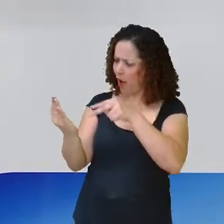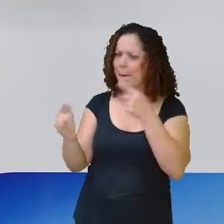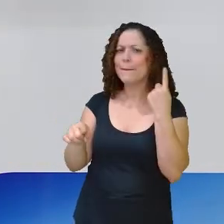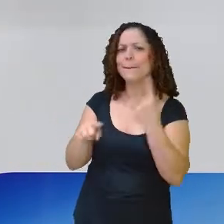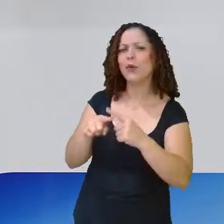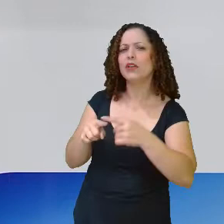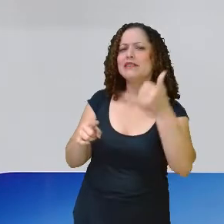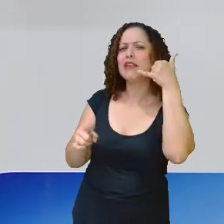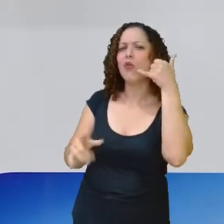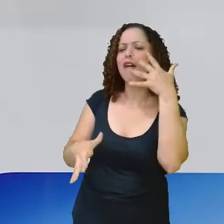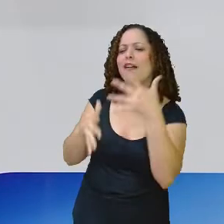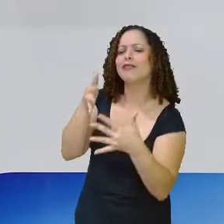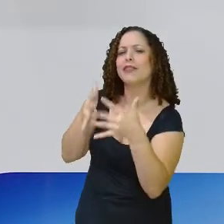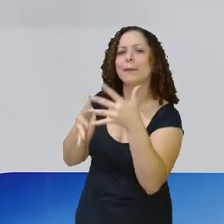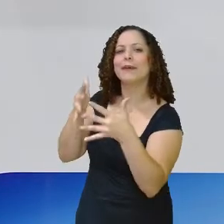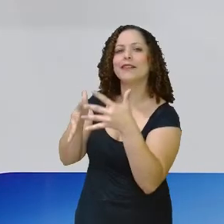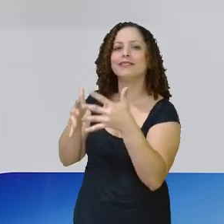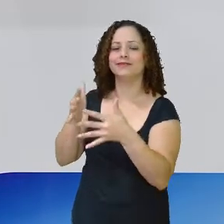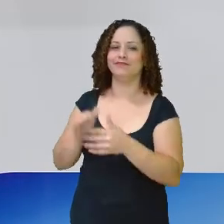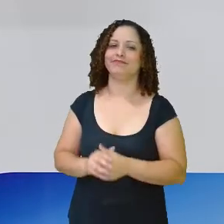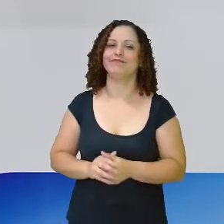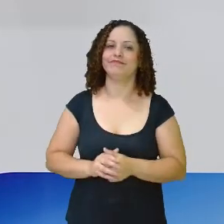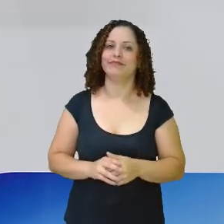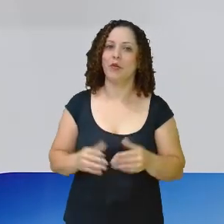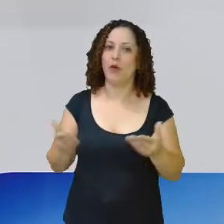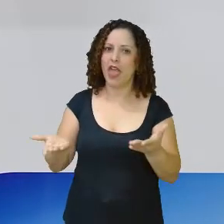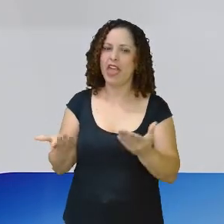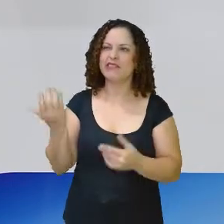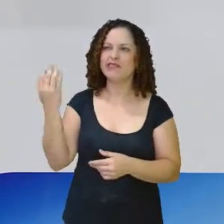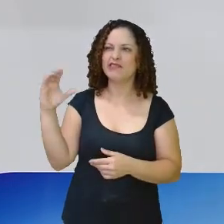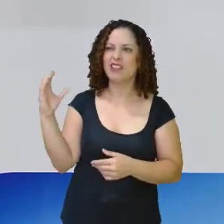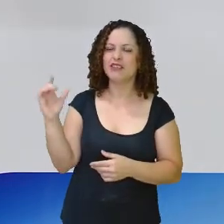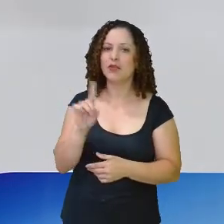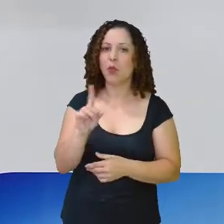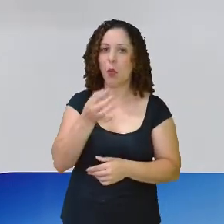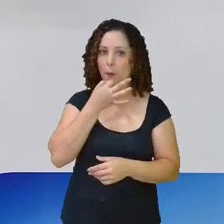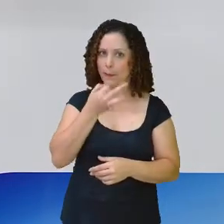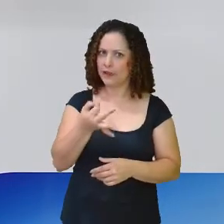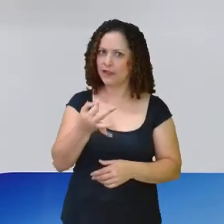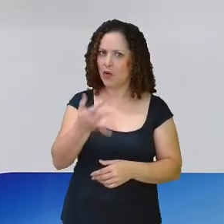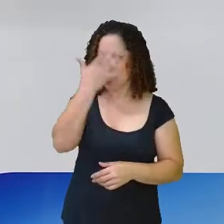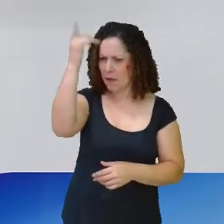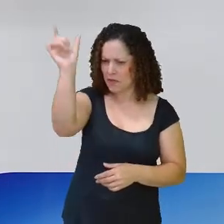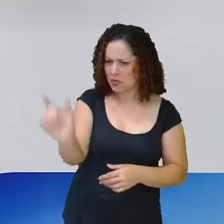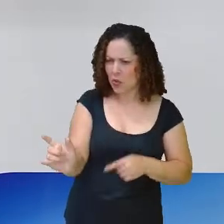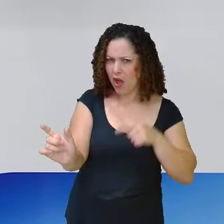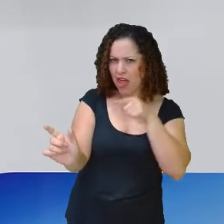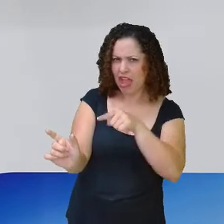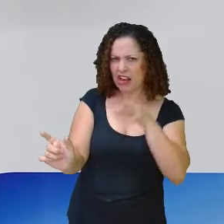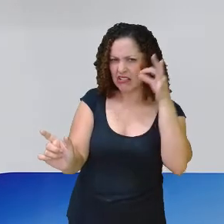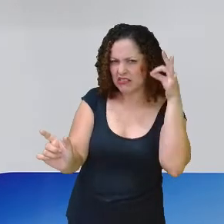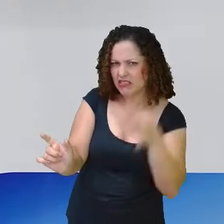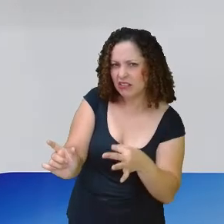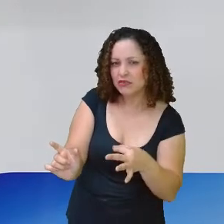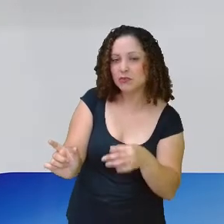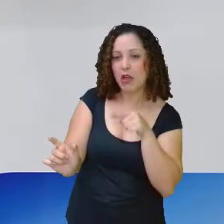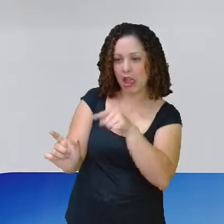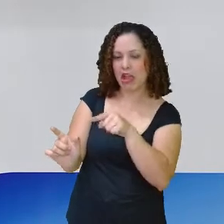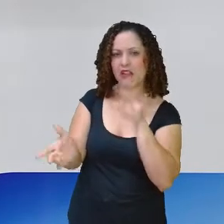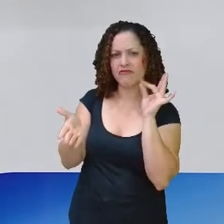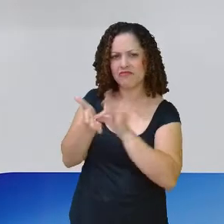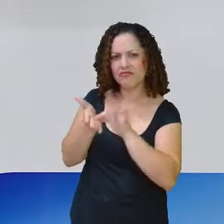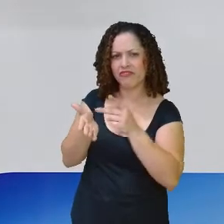o celular atrapalha. Apesar que não vai ser um termo científico, mas vai ser a opinião de uma pessoa, será que essa pessoa está gabaritada para falar